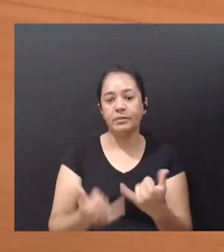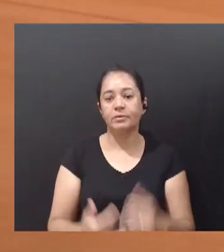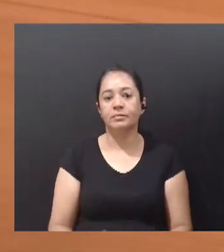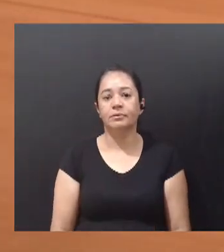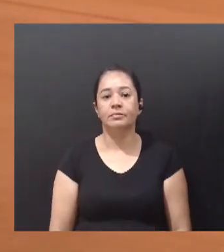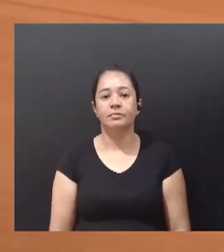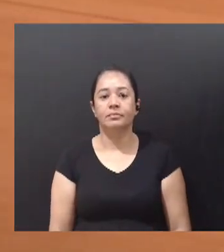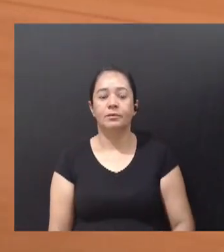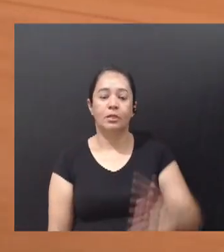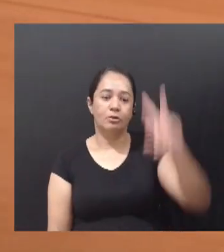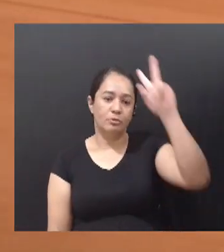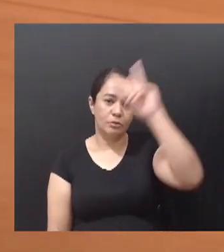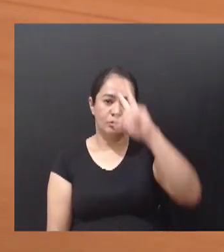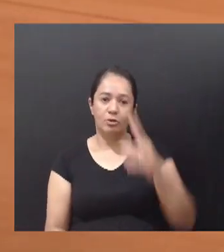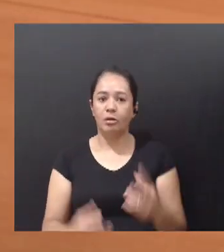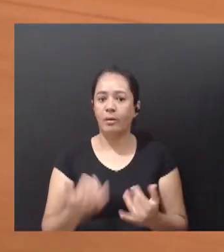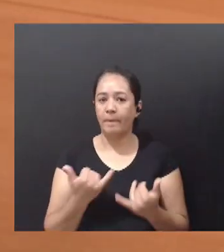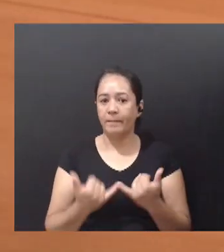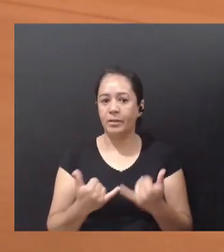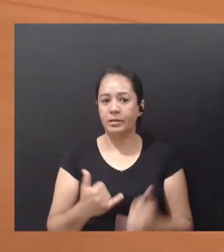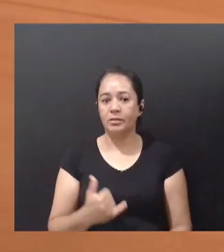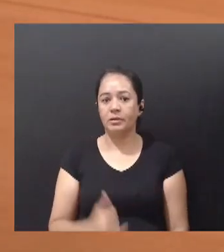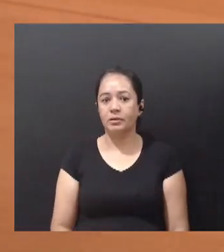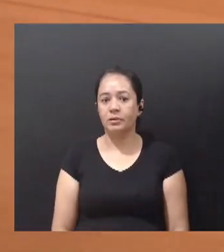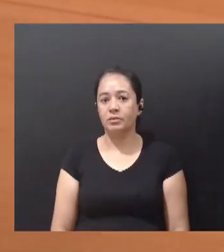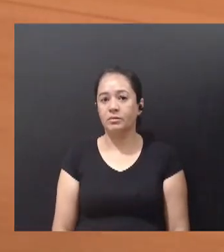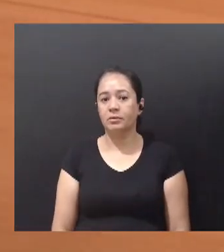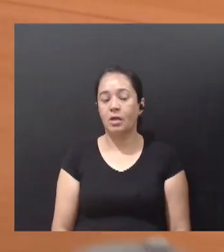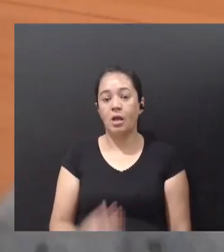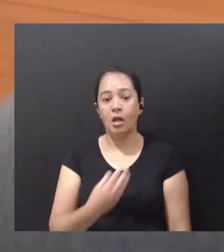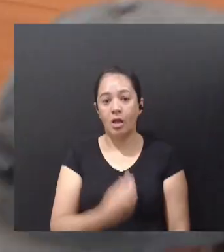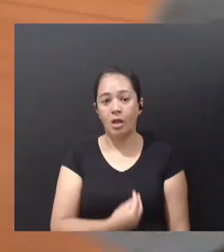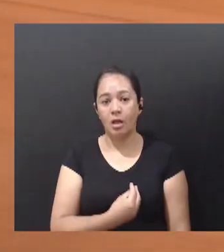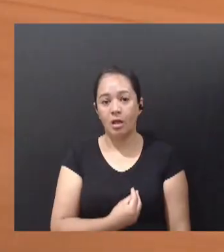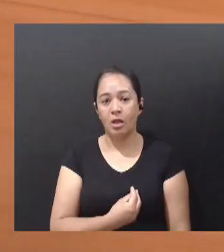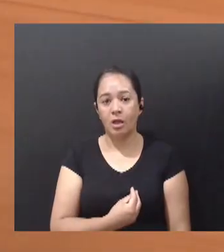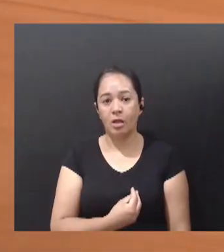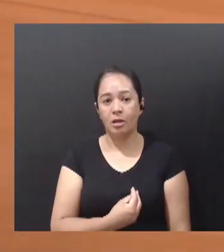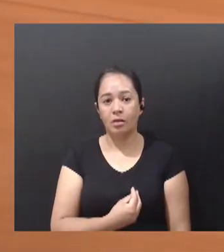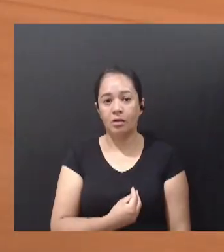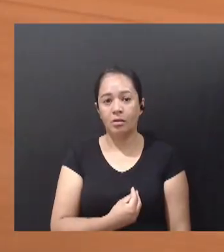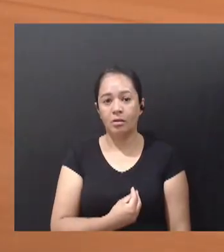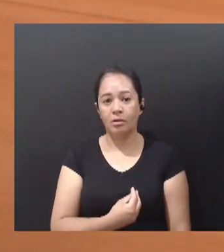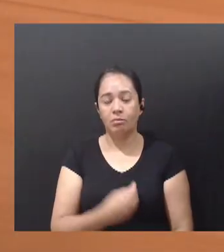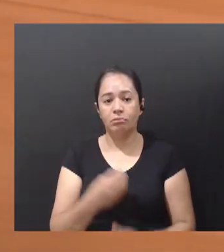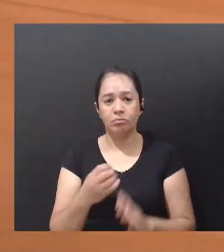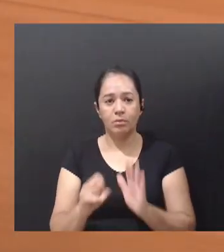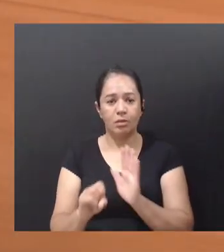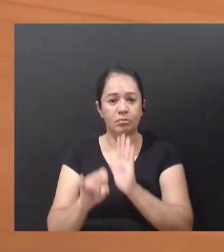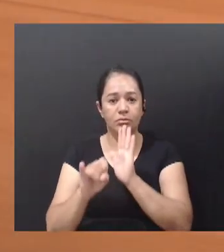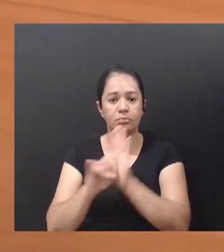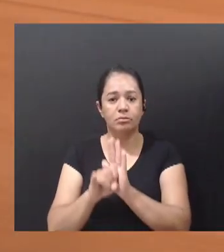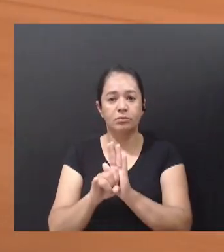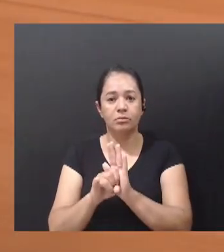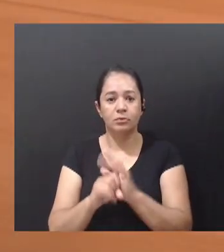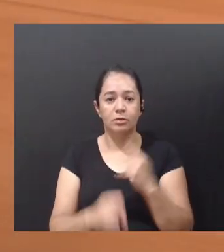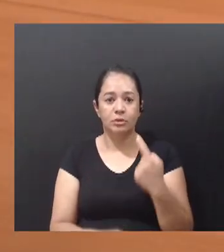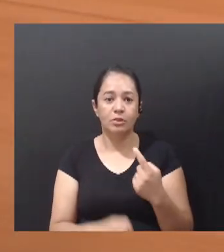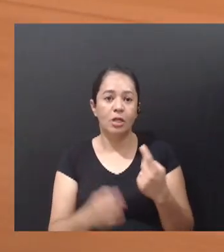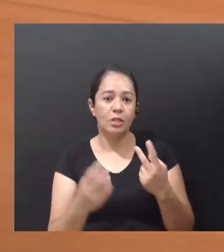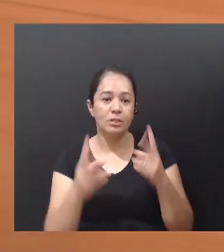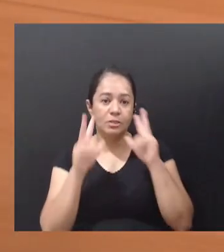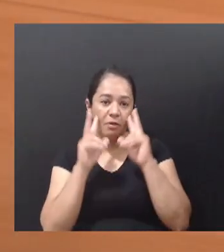tá ligado? A mesma parada da vivência, a fita da identificação, né? A gente se vê assim,